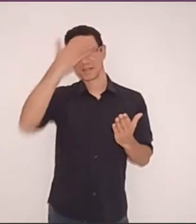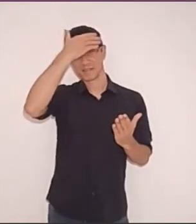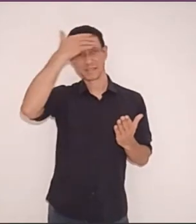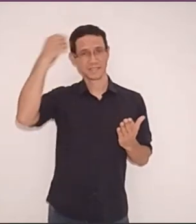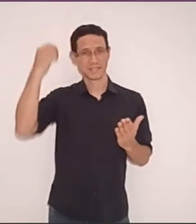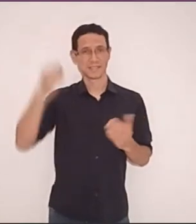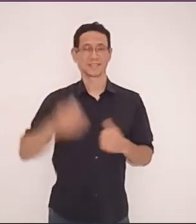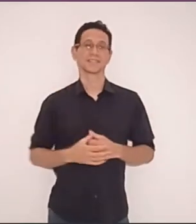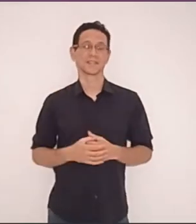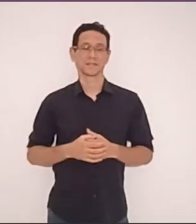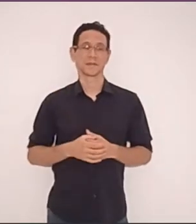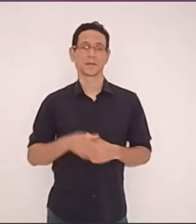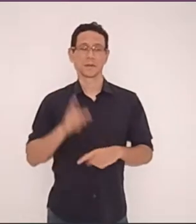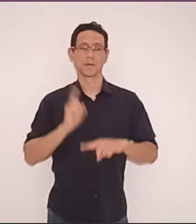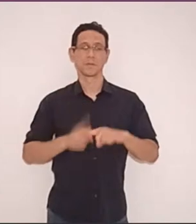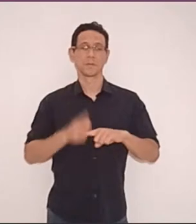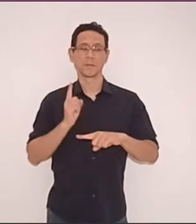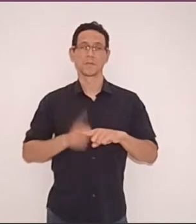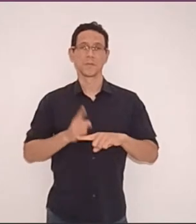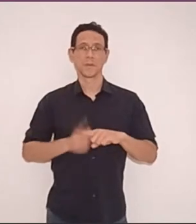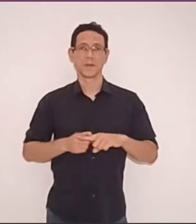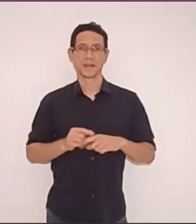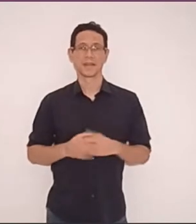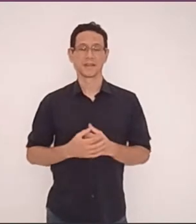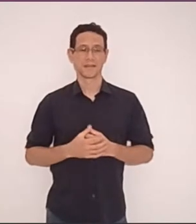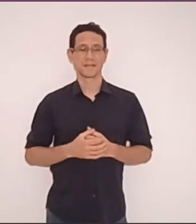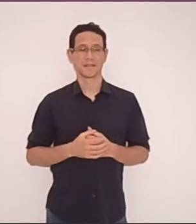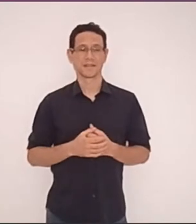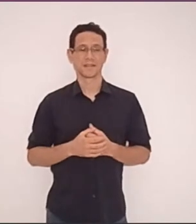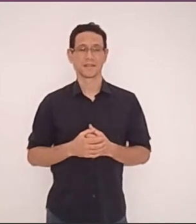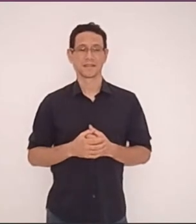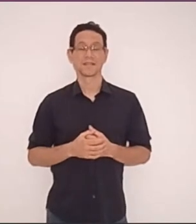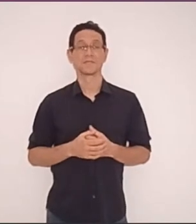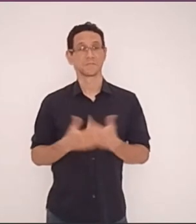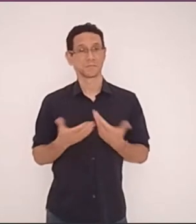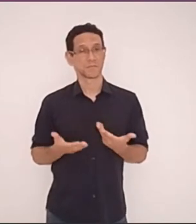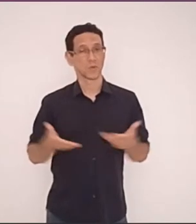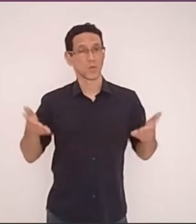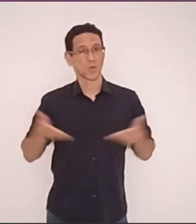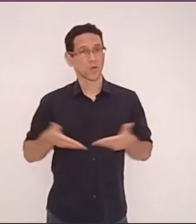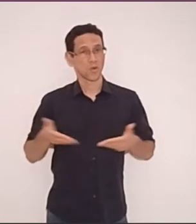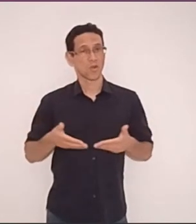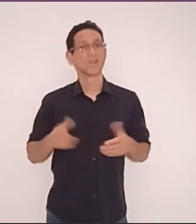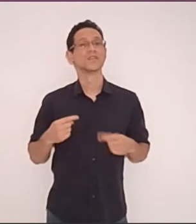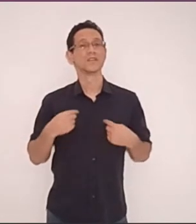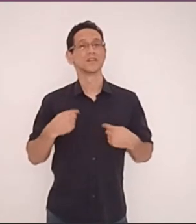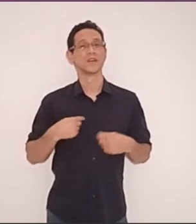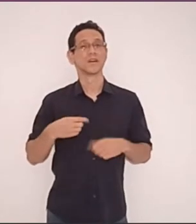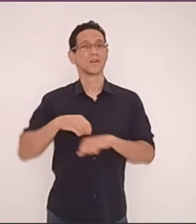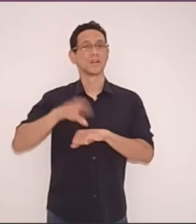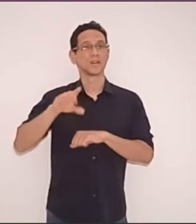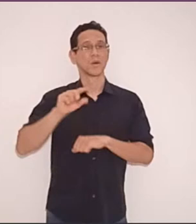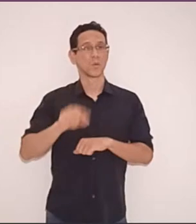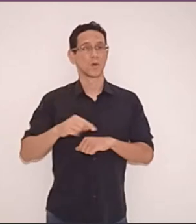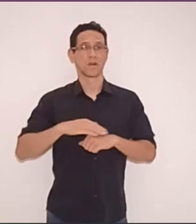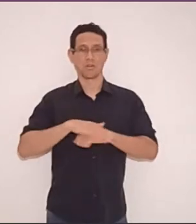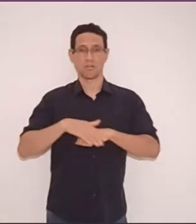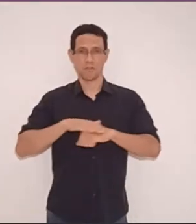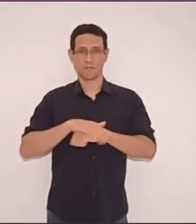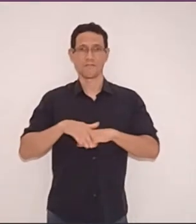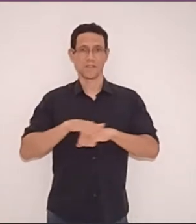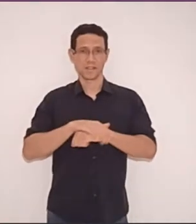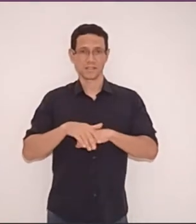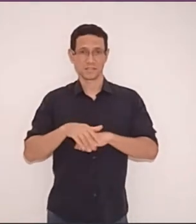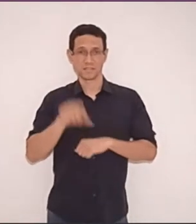bom quantos anos isso porque hoje o que é que eu recomendo é conversa